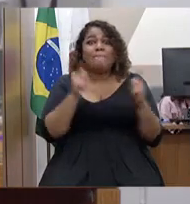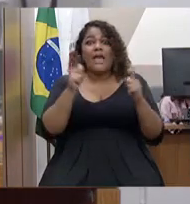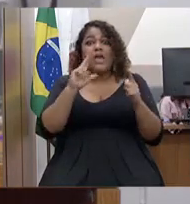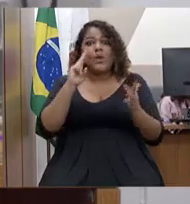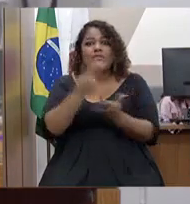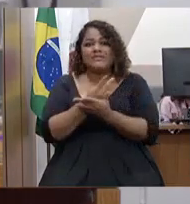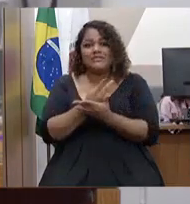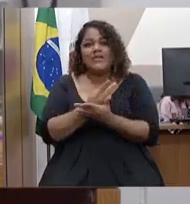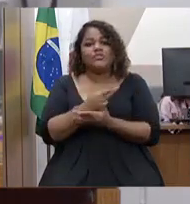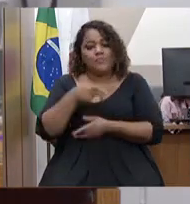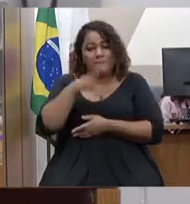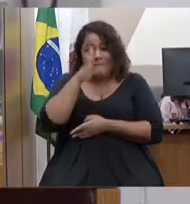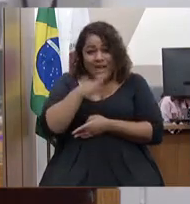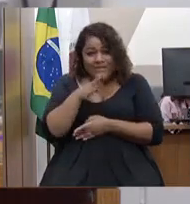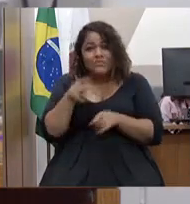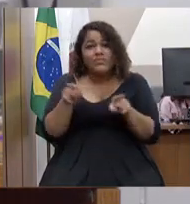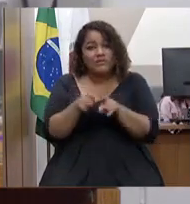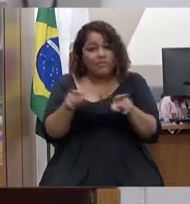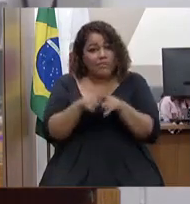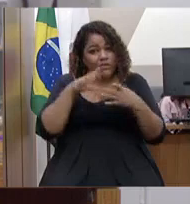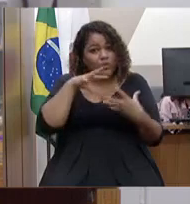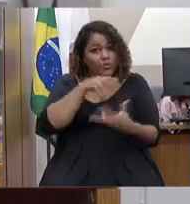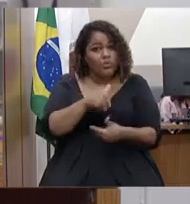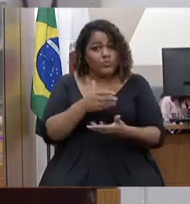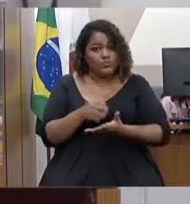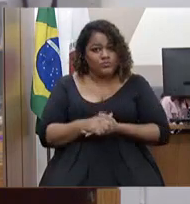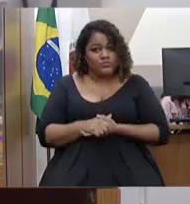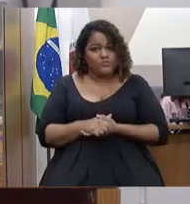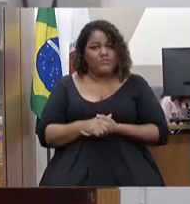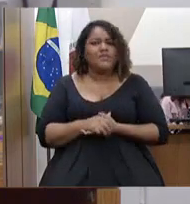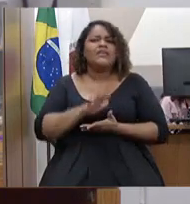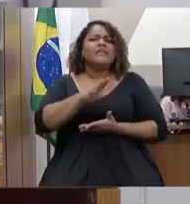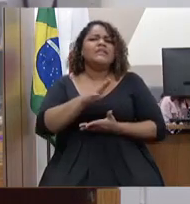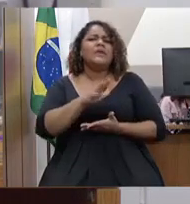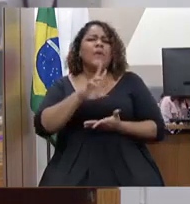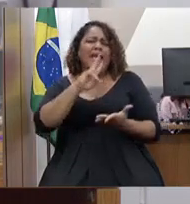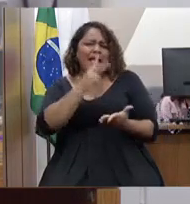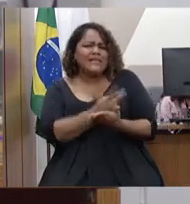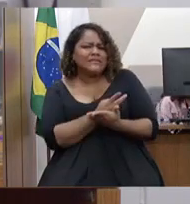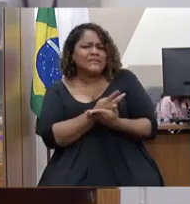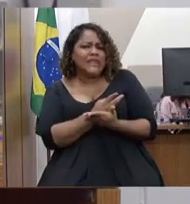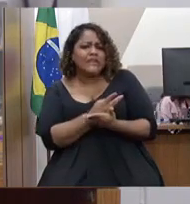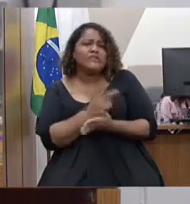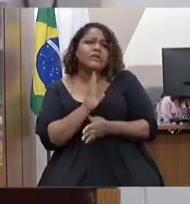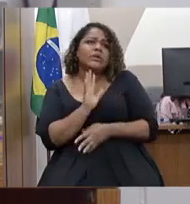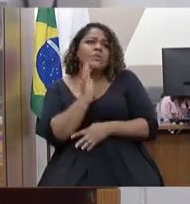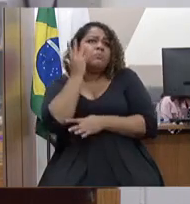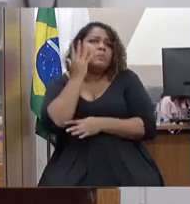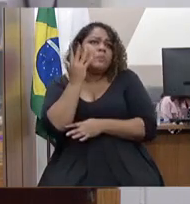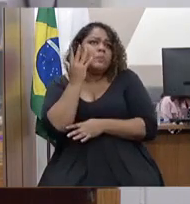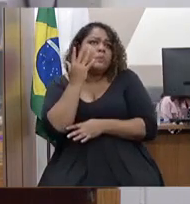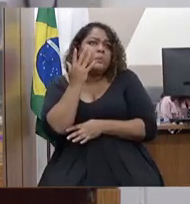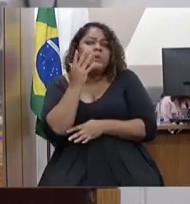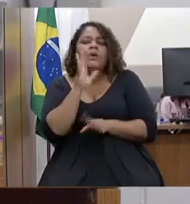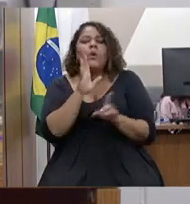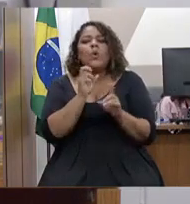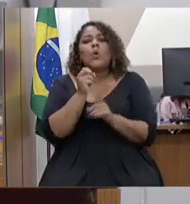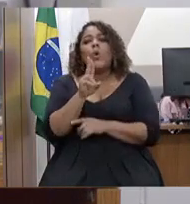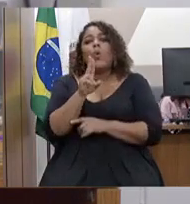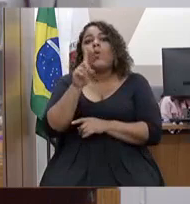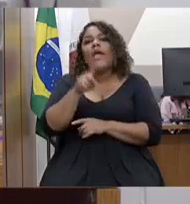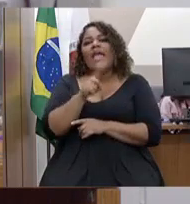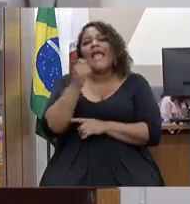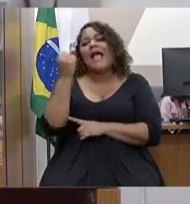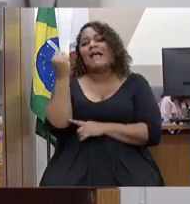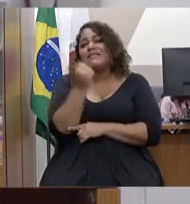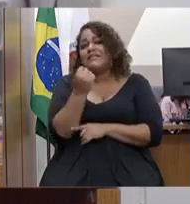doenças do trabalho ou assassinato de trabalhadores e Trabalhadores porque nós